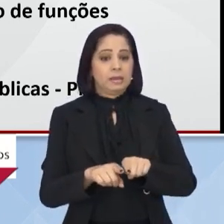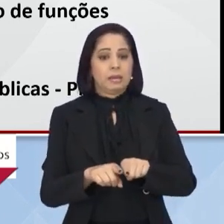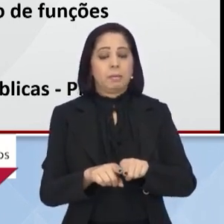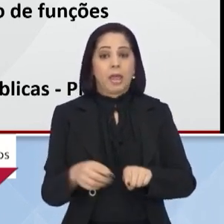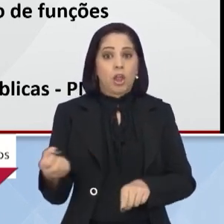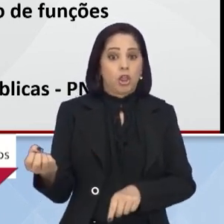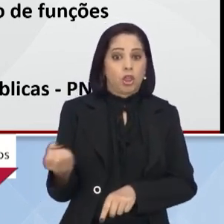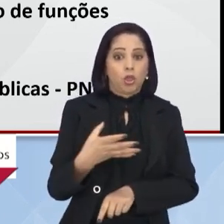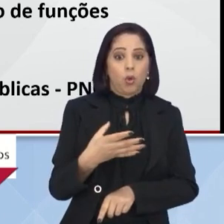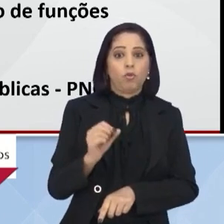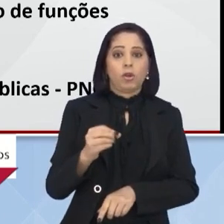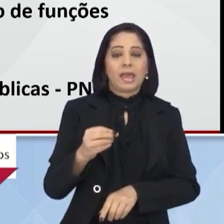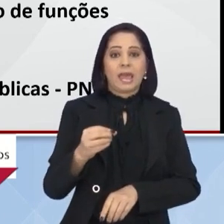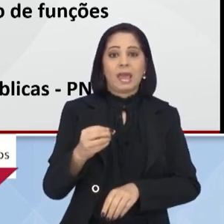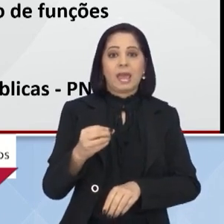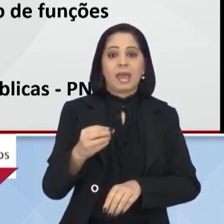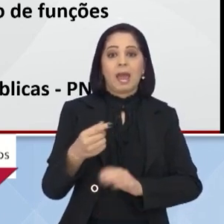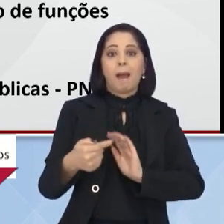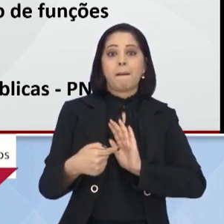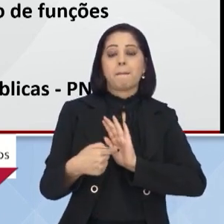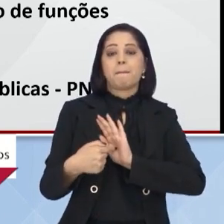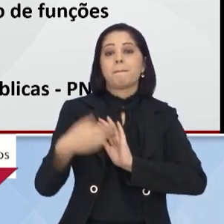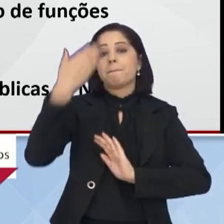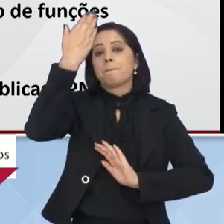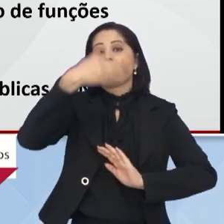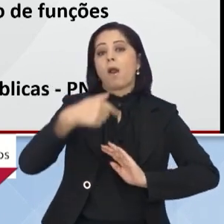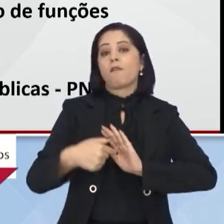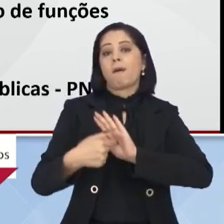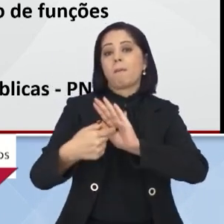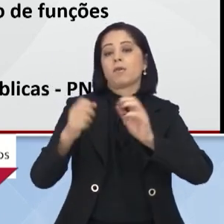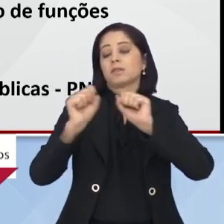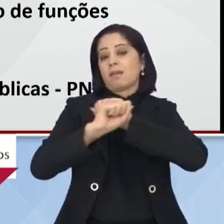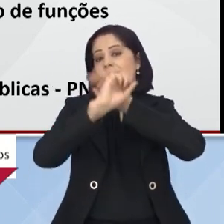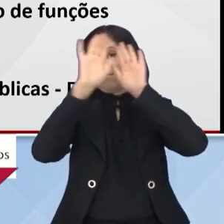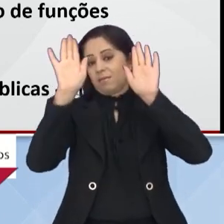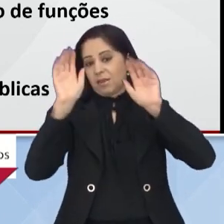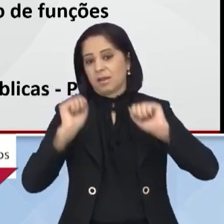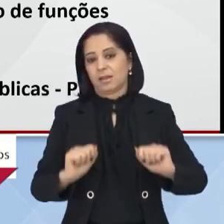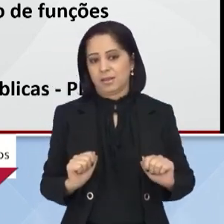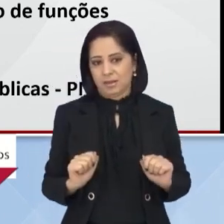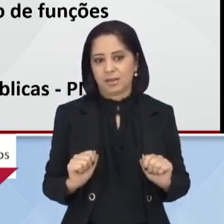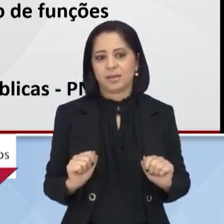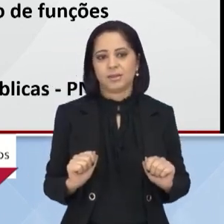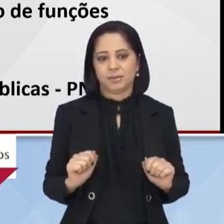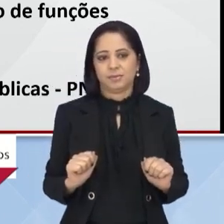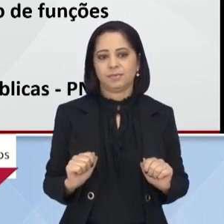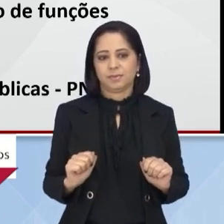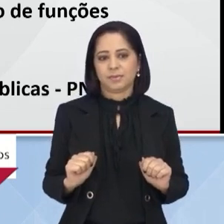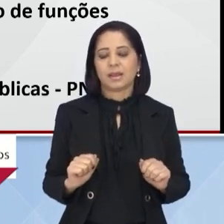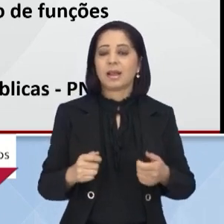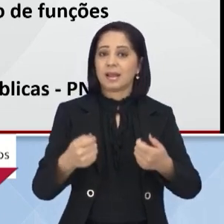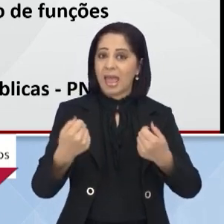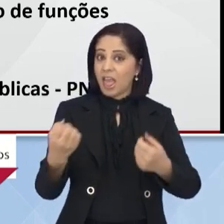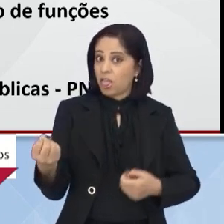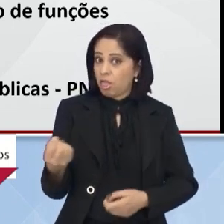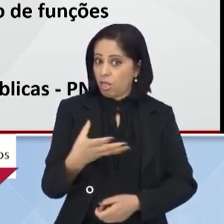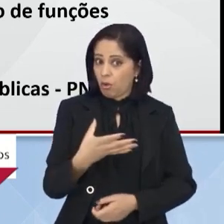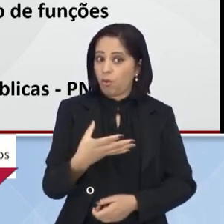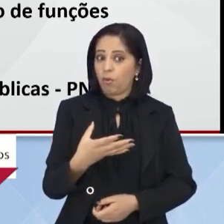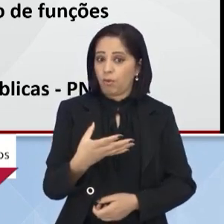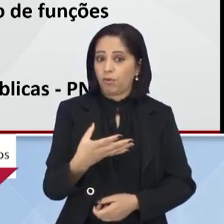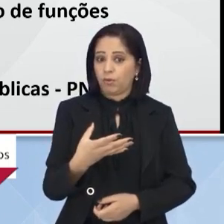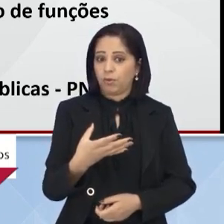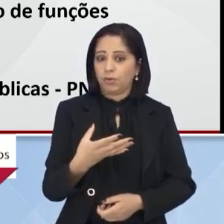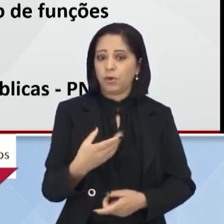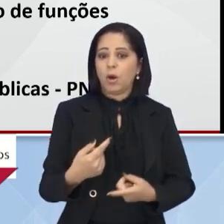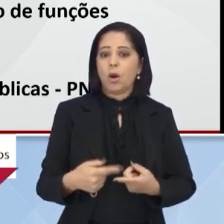inovação da lei foi a transparência né E nesse aspecto da Transparência né O que fica muito a principal inovação foi a questão do portal Nacional